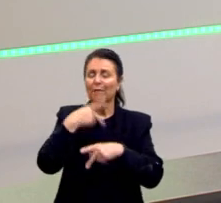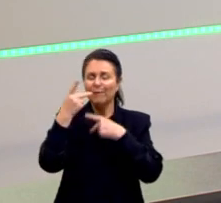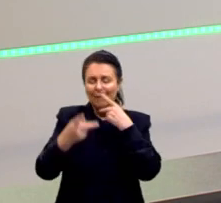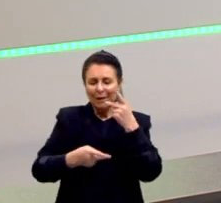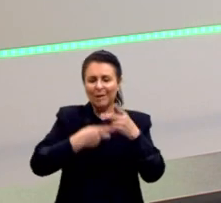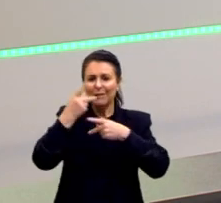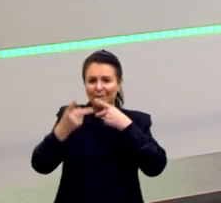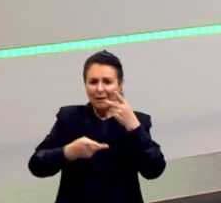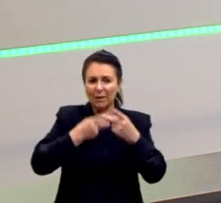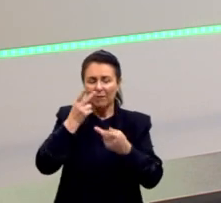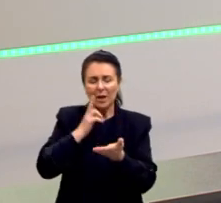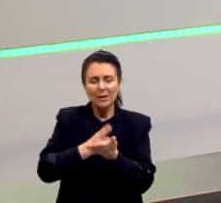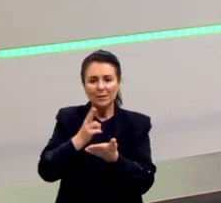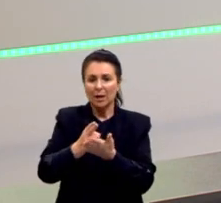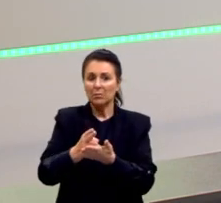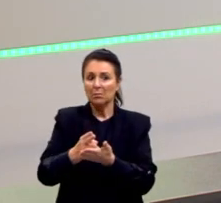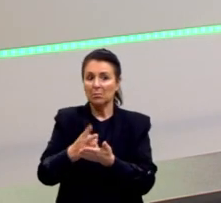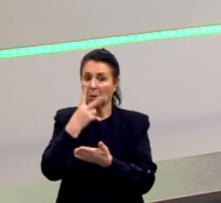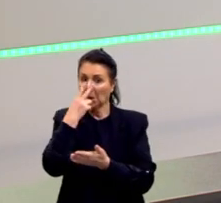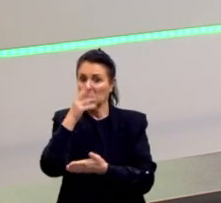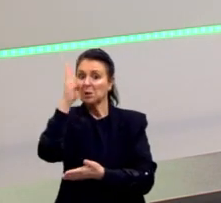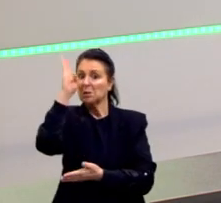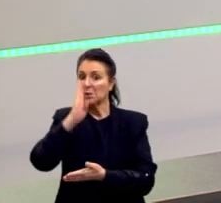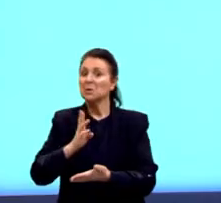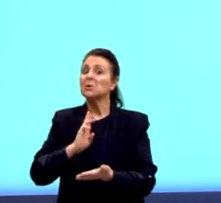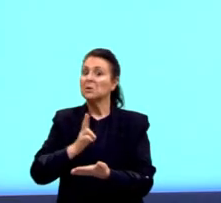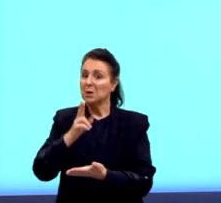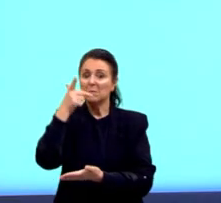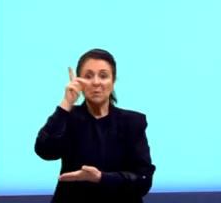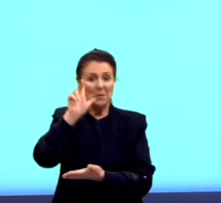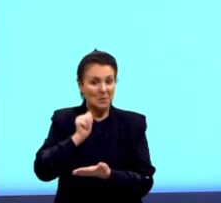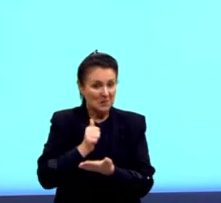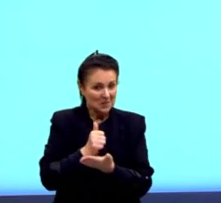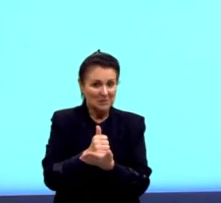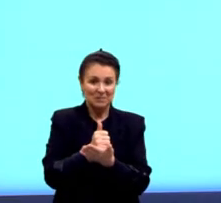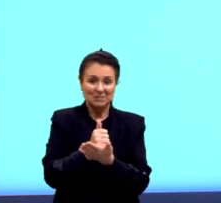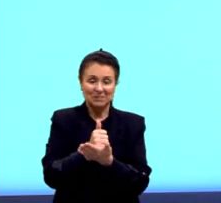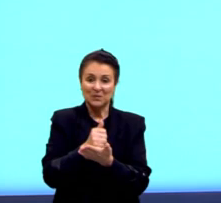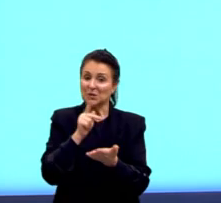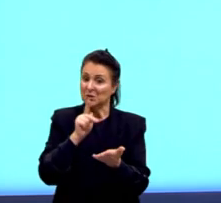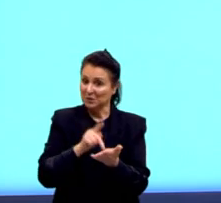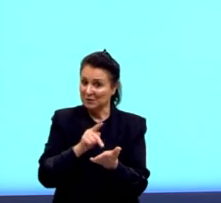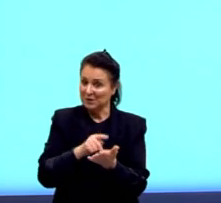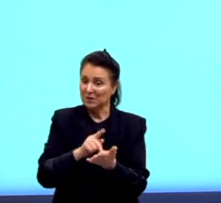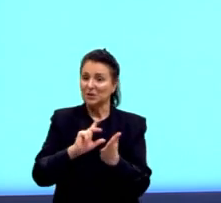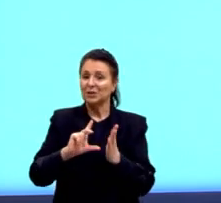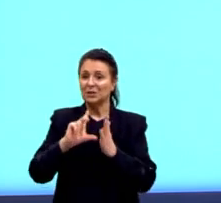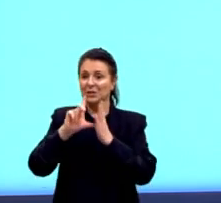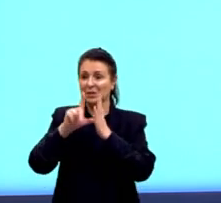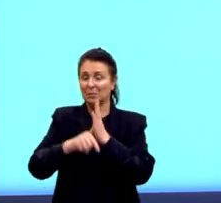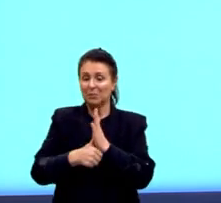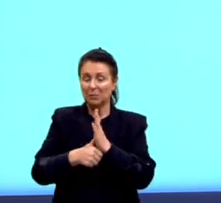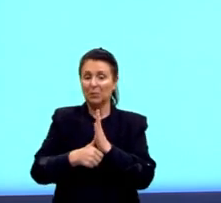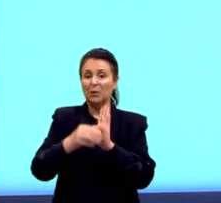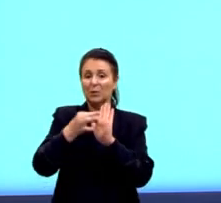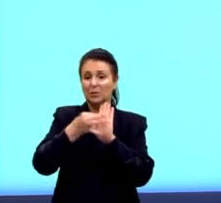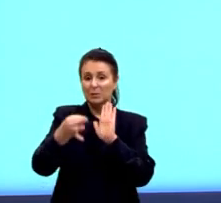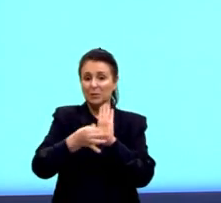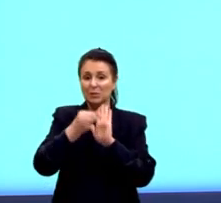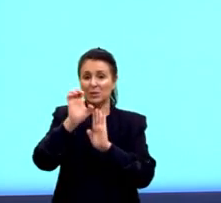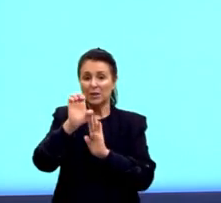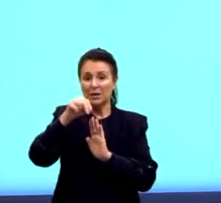se tornar uma verdade e depois o que a gente chama de argumento de